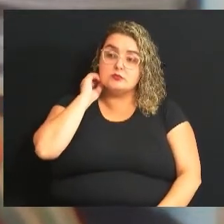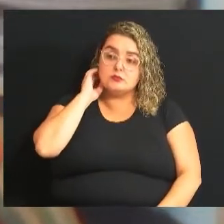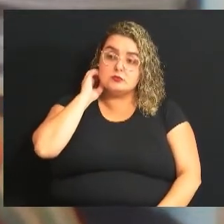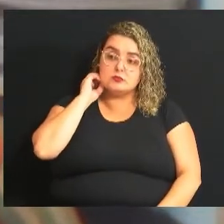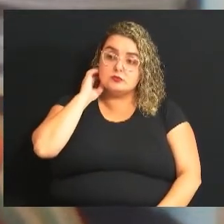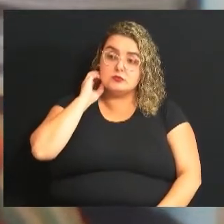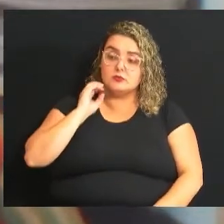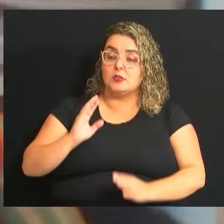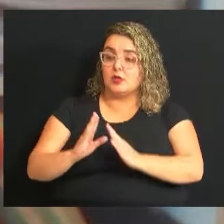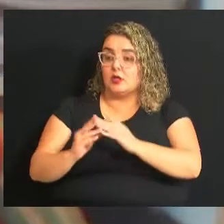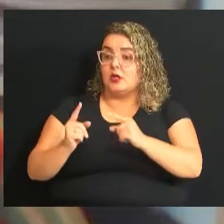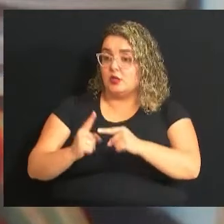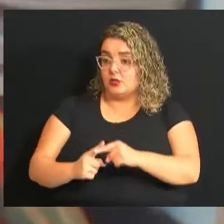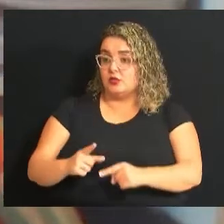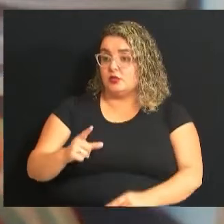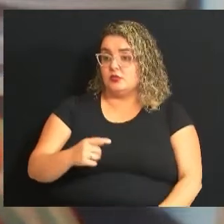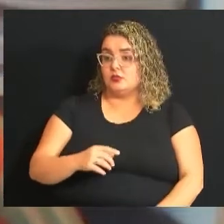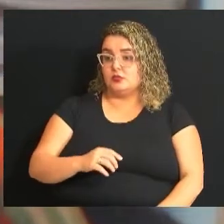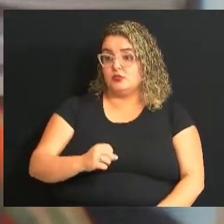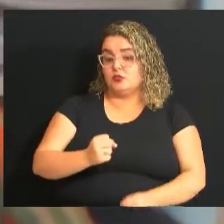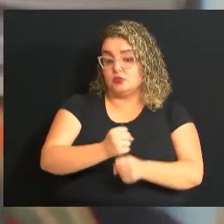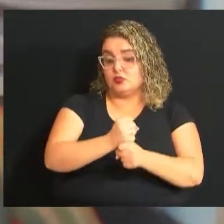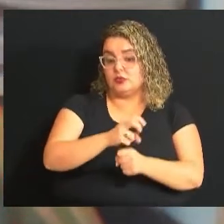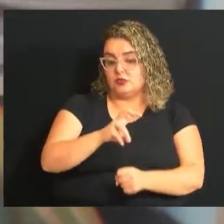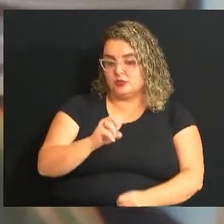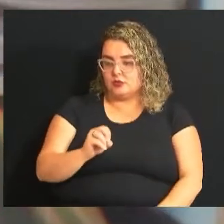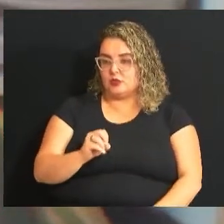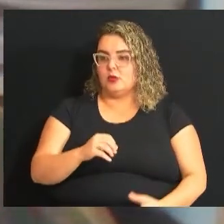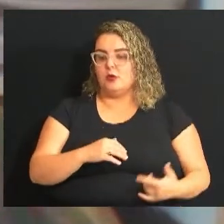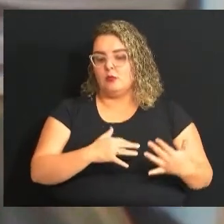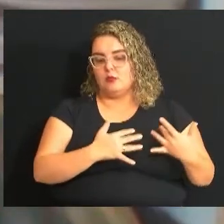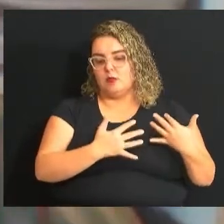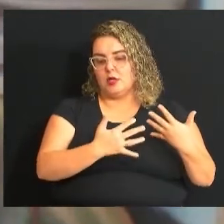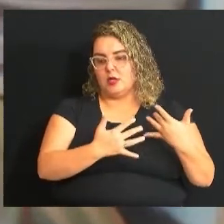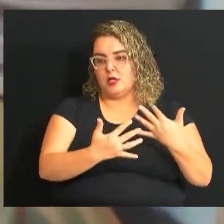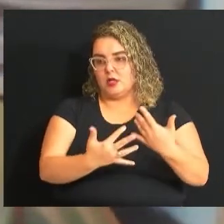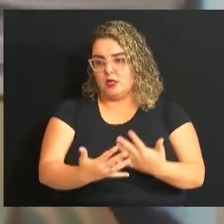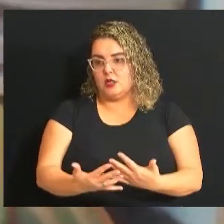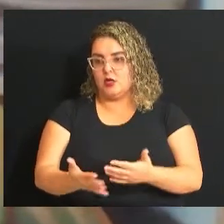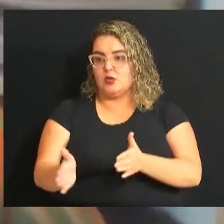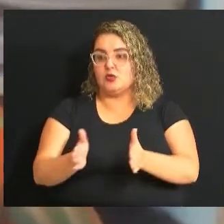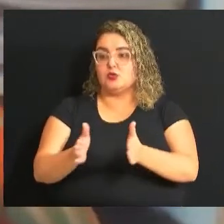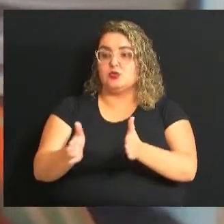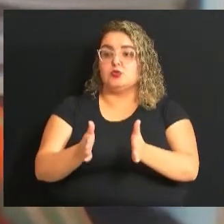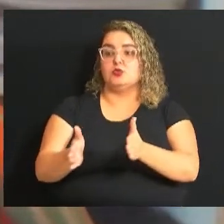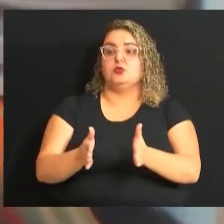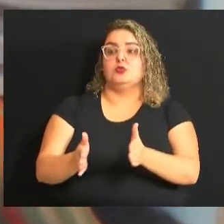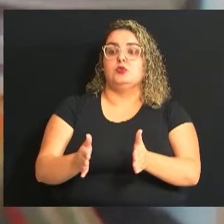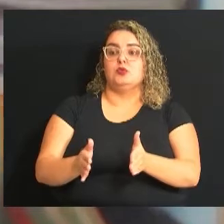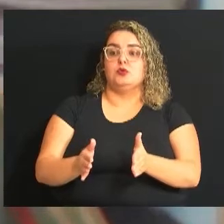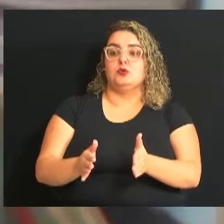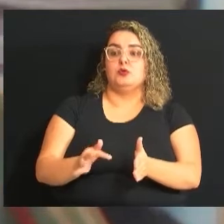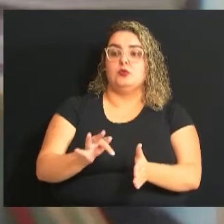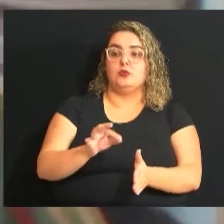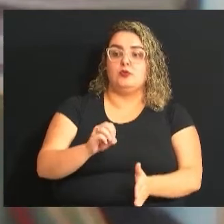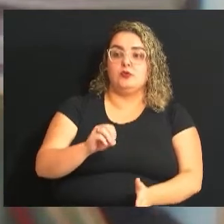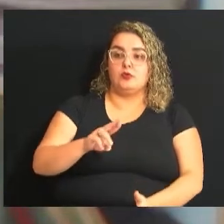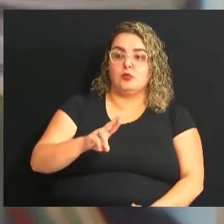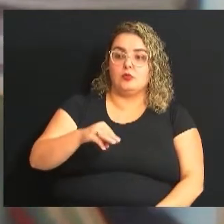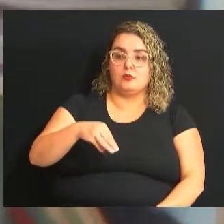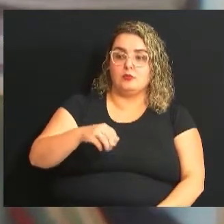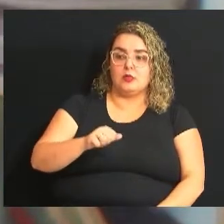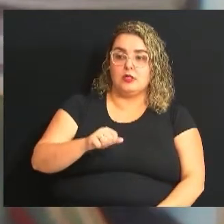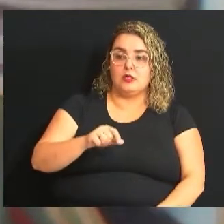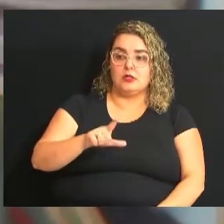principalmente ali, a partir dos anos 50, passa por um processo em São Paulo que a gente chama de um processo de romanização, que é a